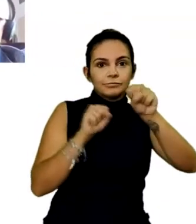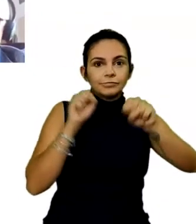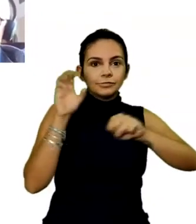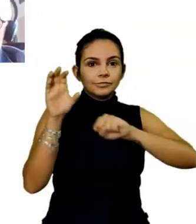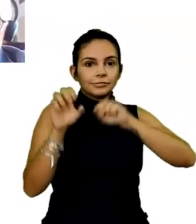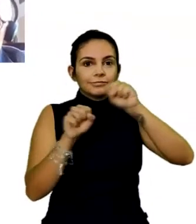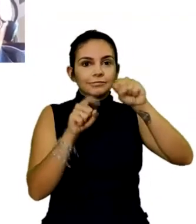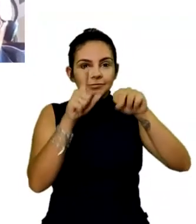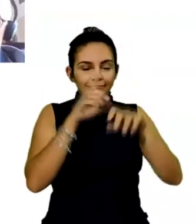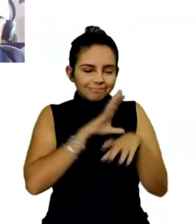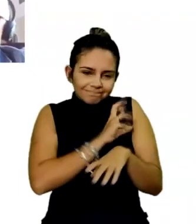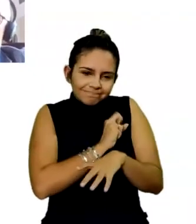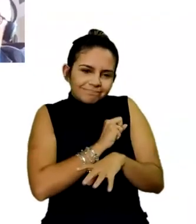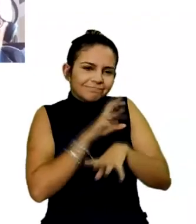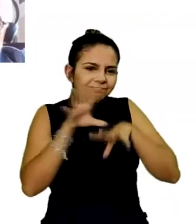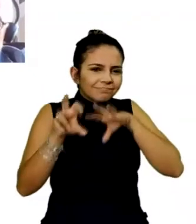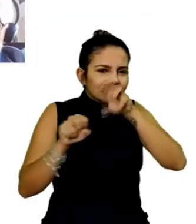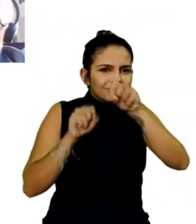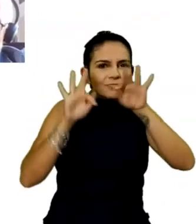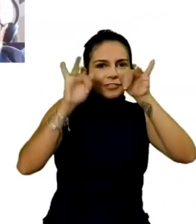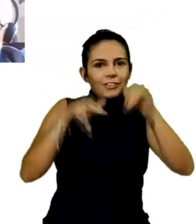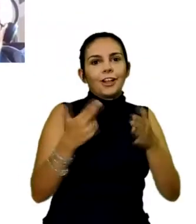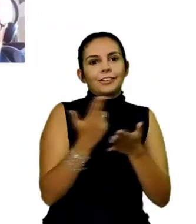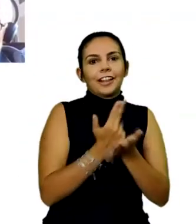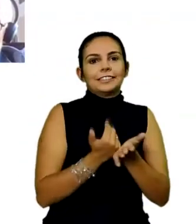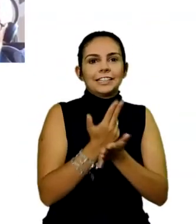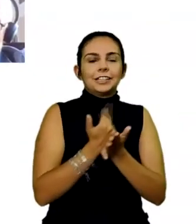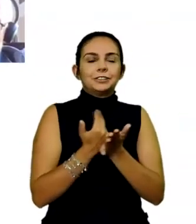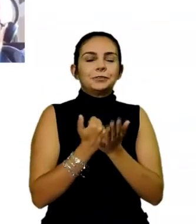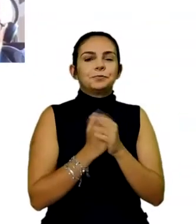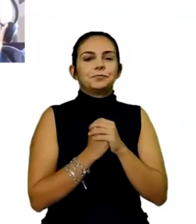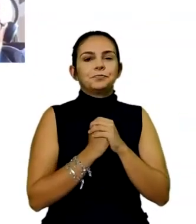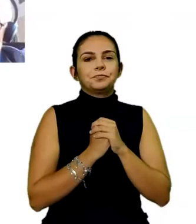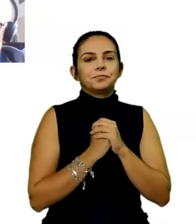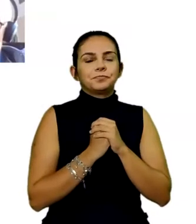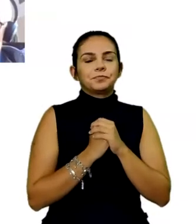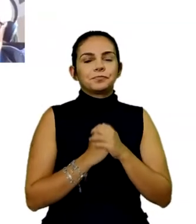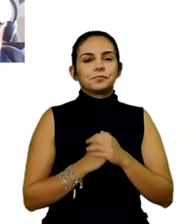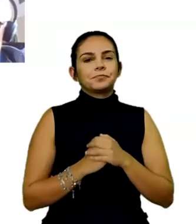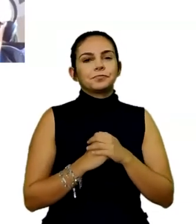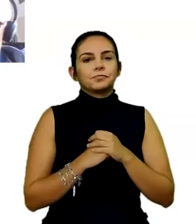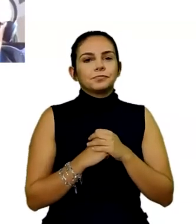tão empolgante quanto você finalizar um desenho.